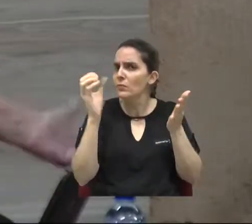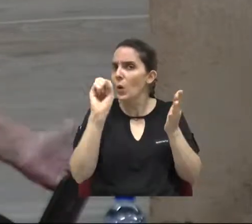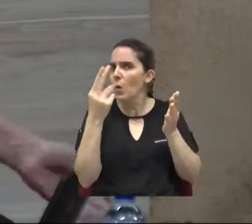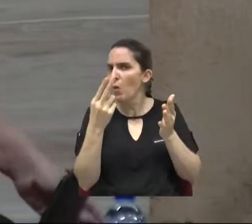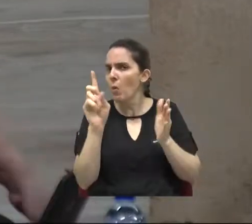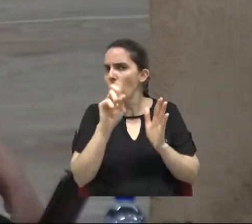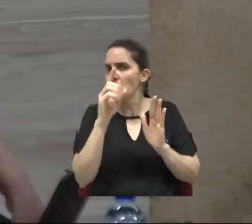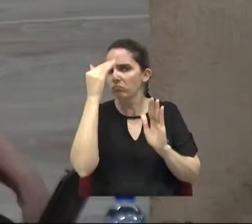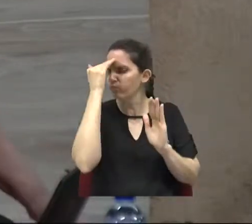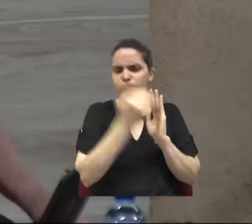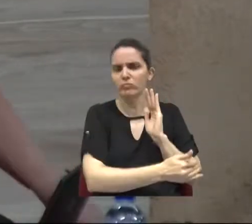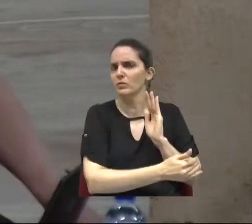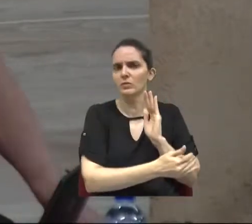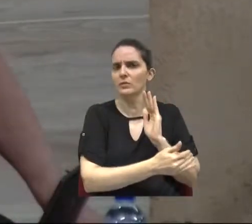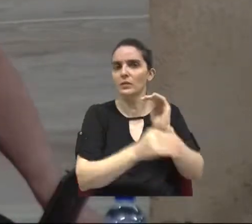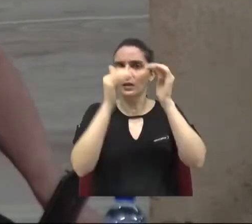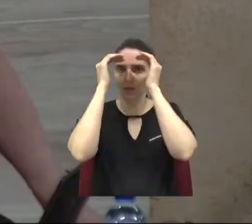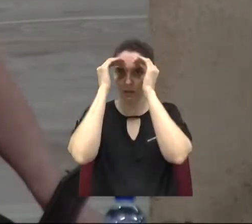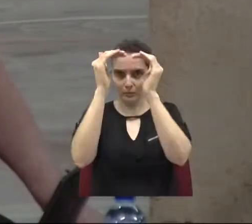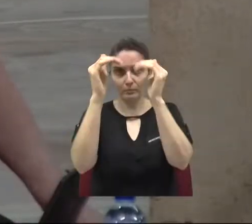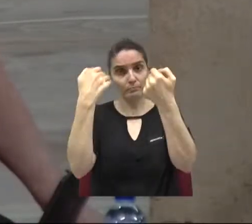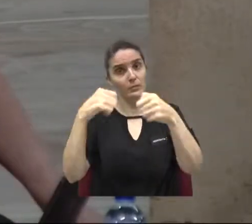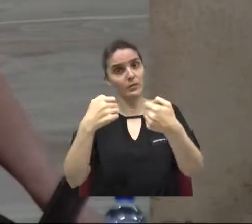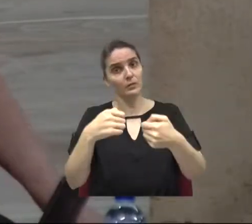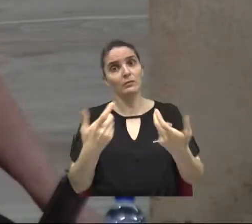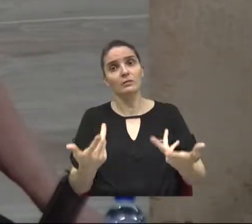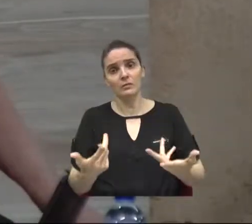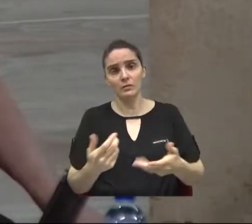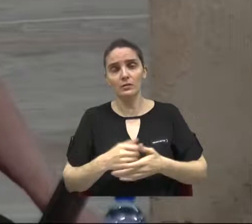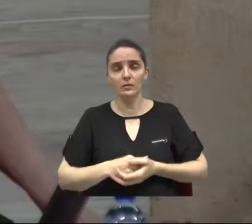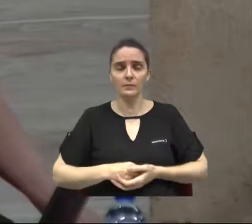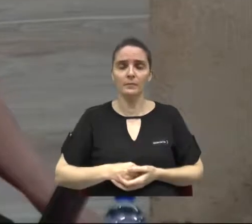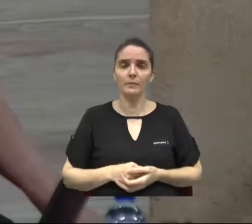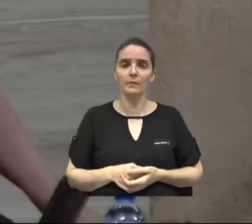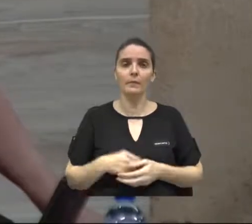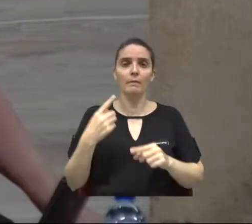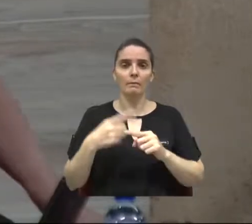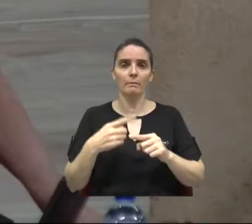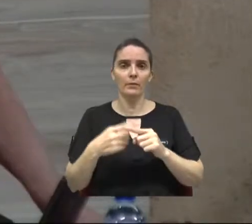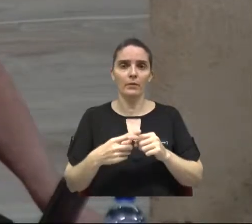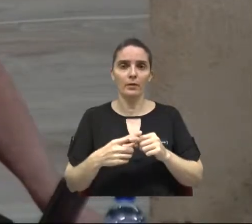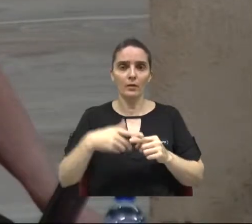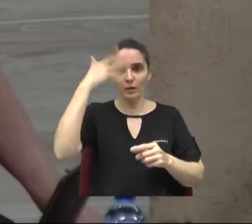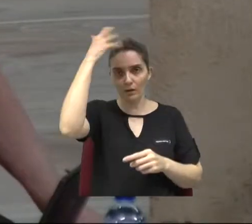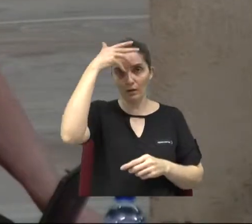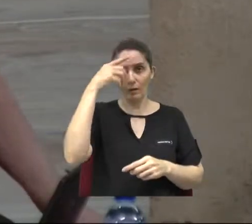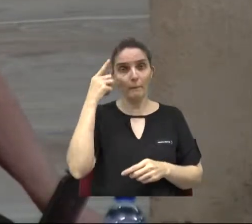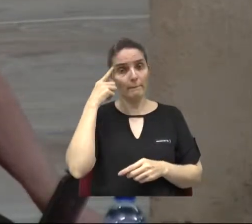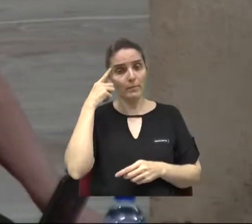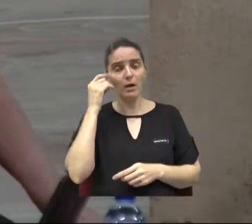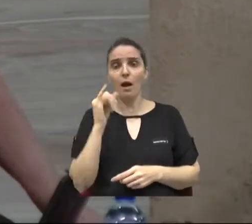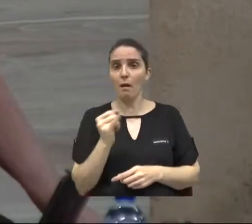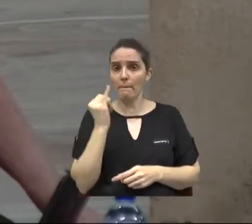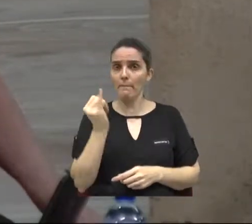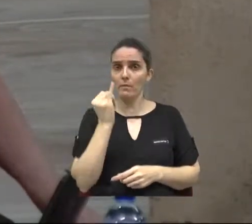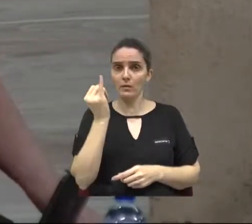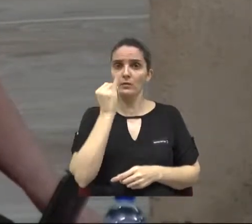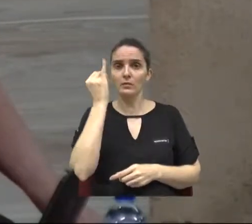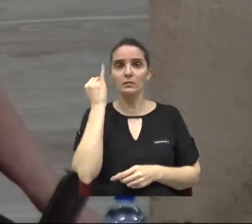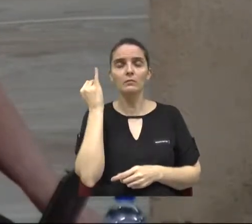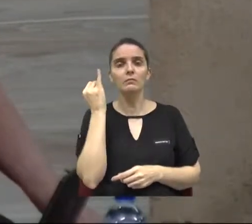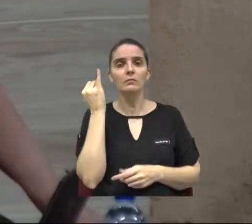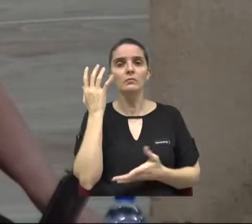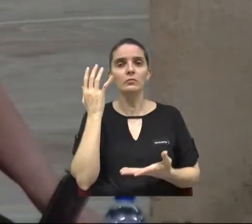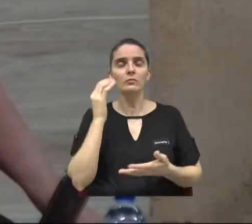houve a implantação disto no Executivo, porque acho extremamente importante que